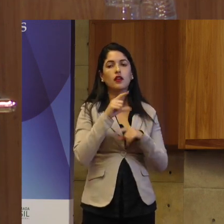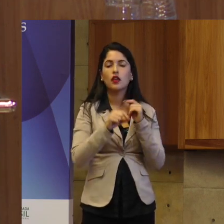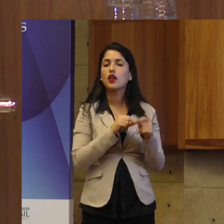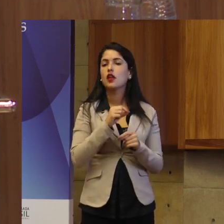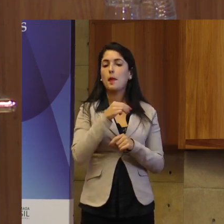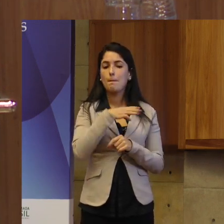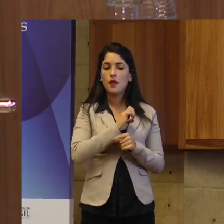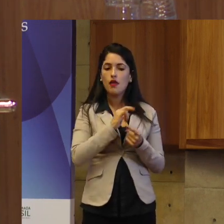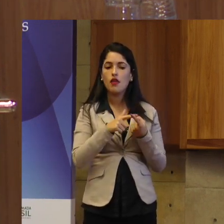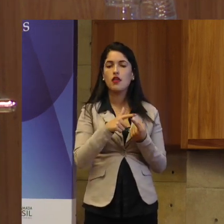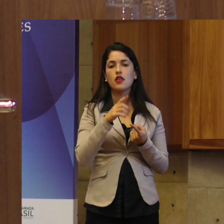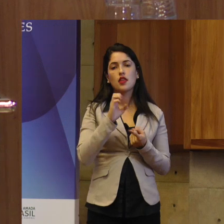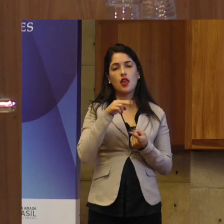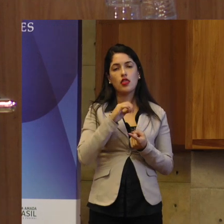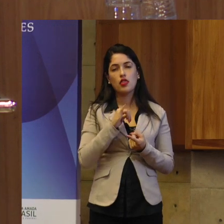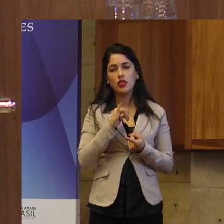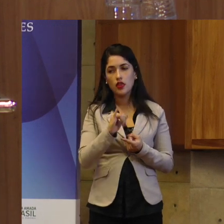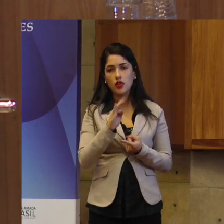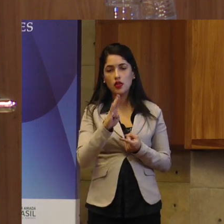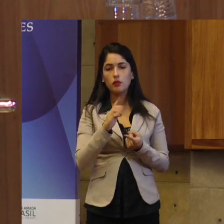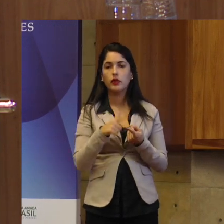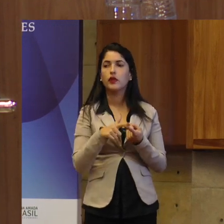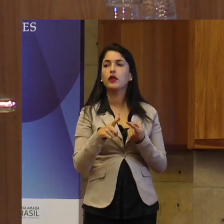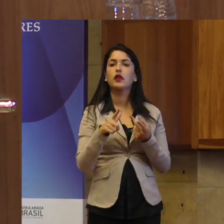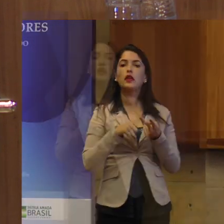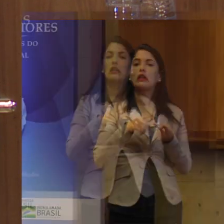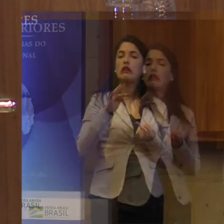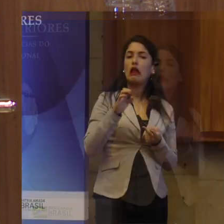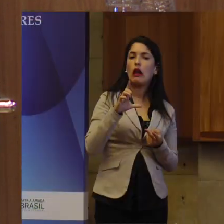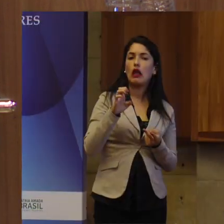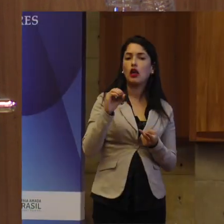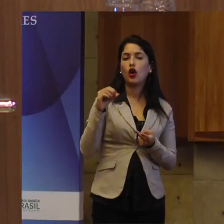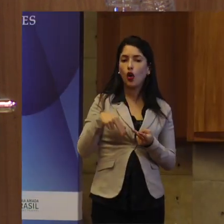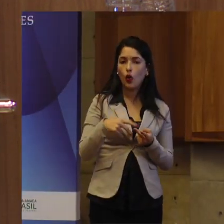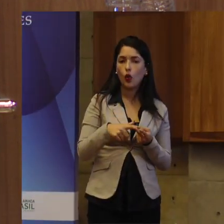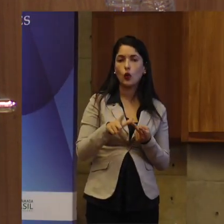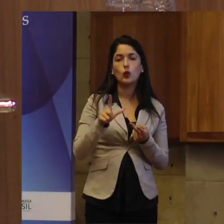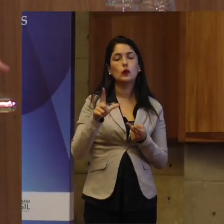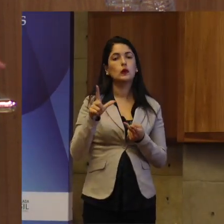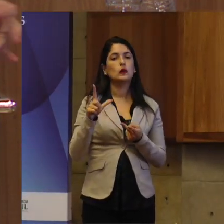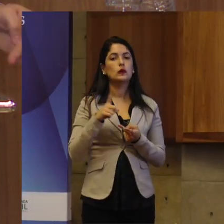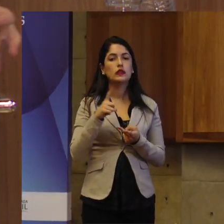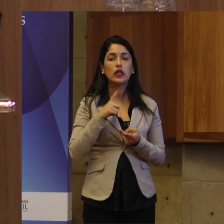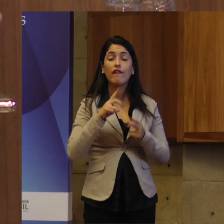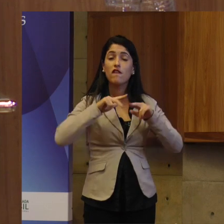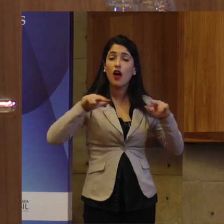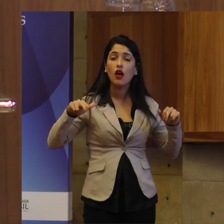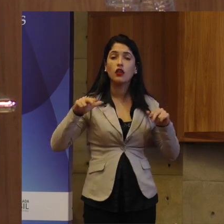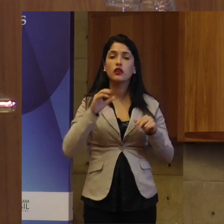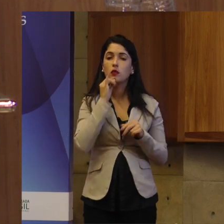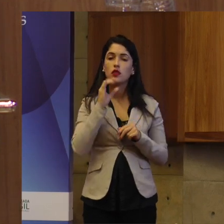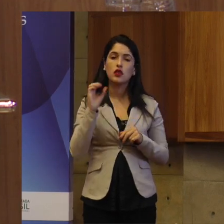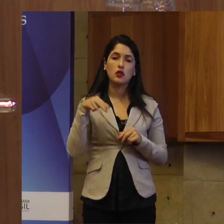MEI, né, dentro da CNI, a Softex, a B-Telecom. Você tem uma série de órgãos que gozam de grande autonomia, como CNPq,